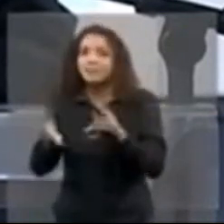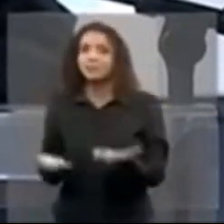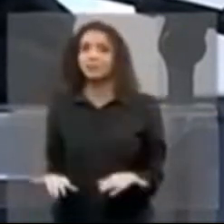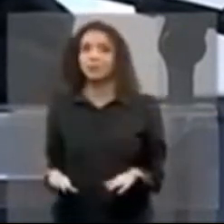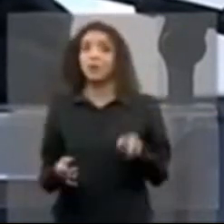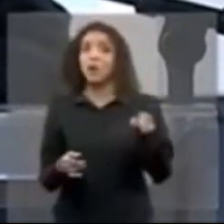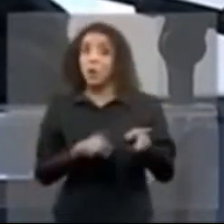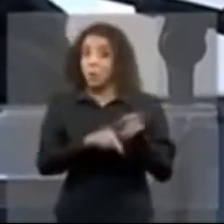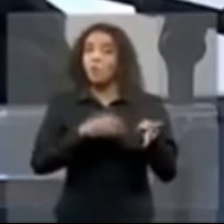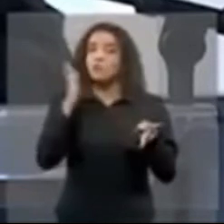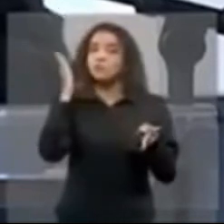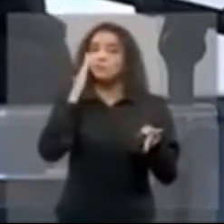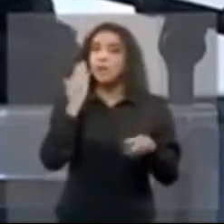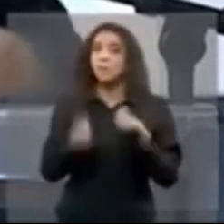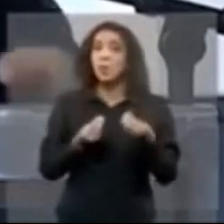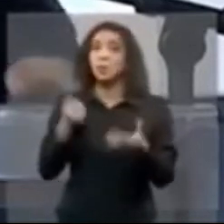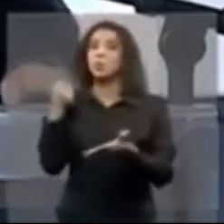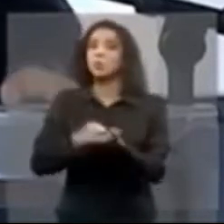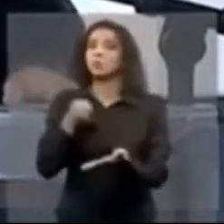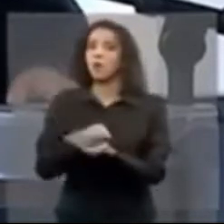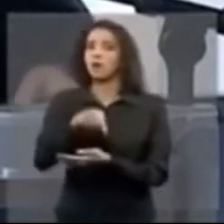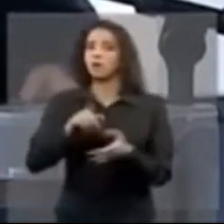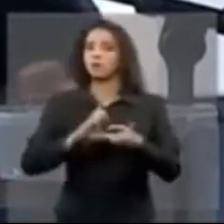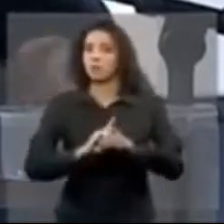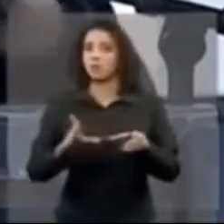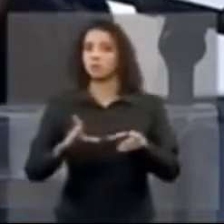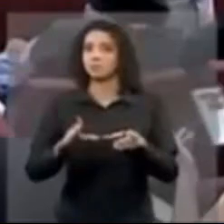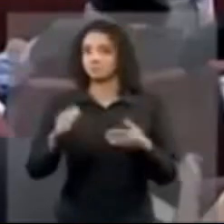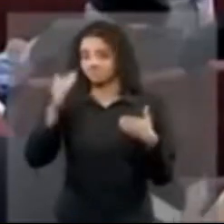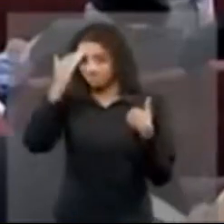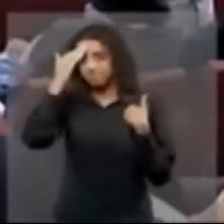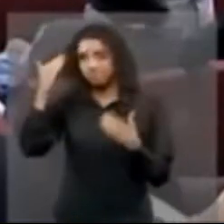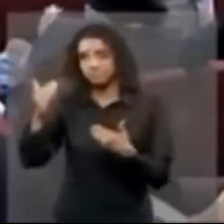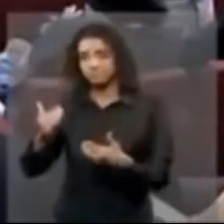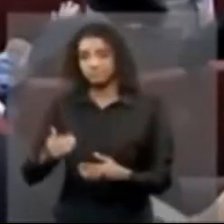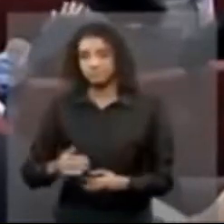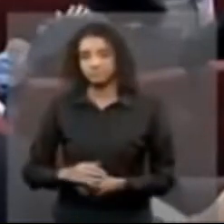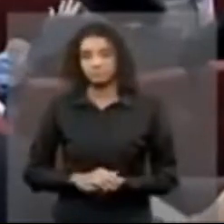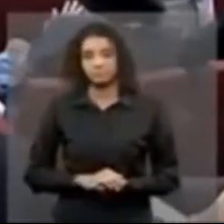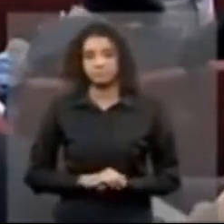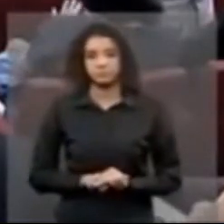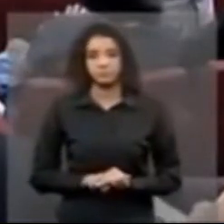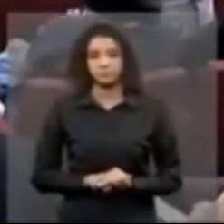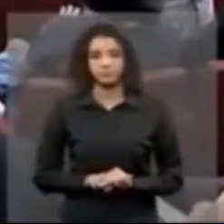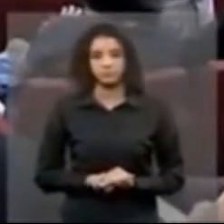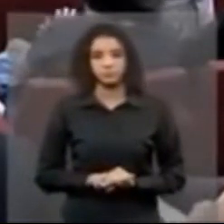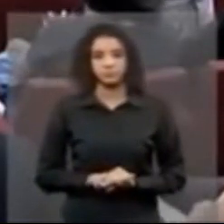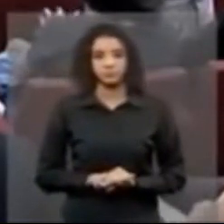valer seu papel no regime democrático. Muito obrigado.